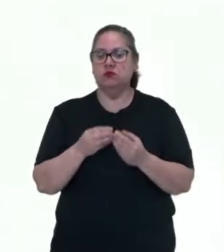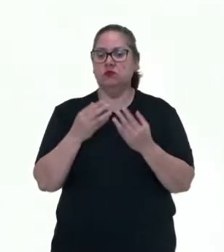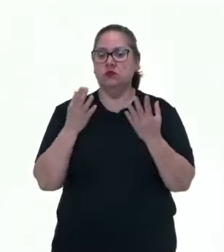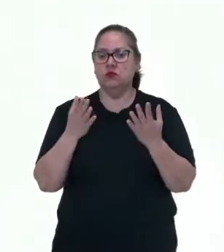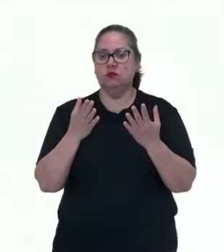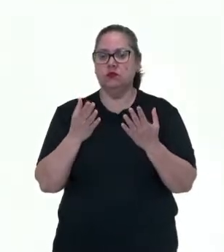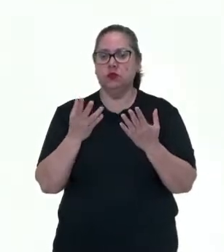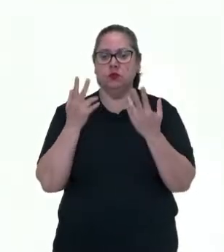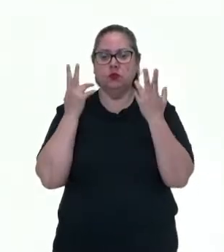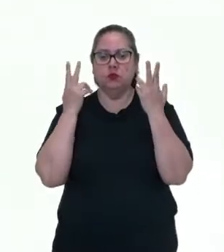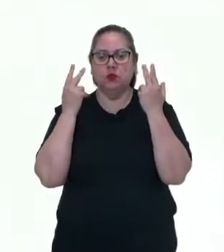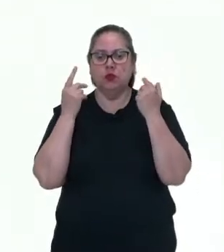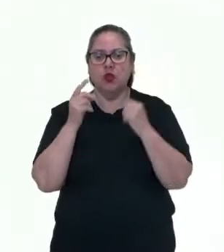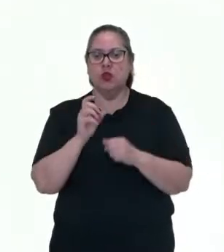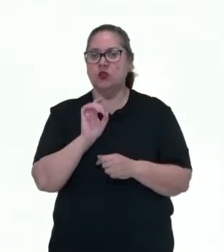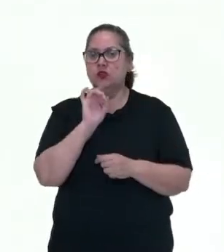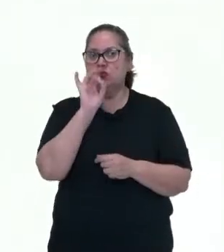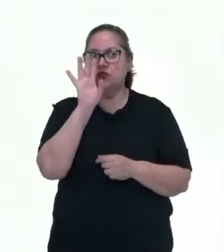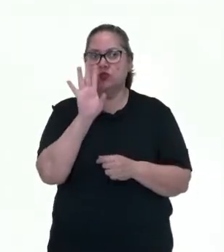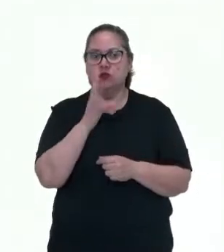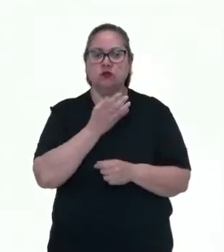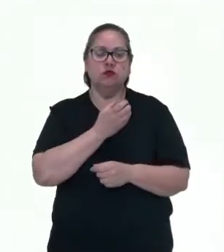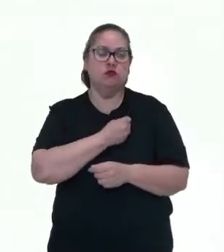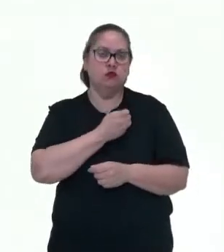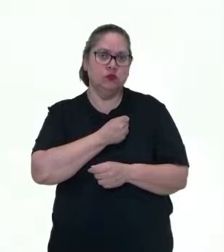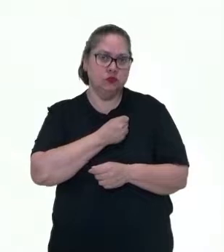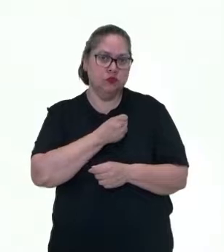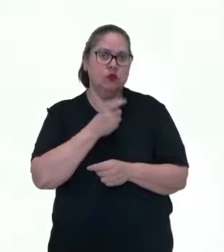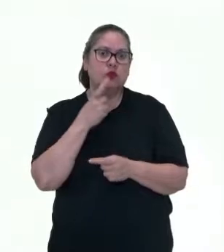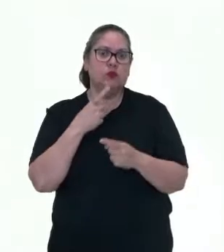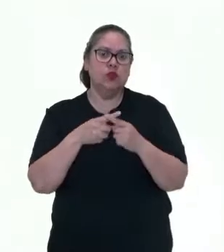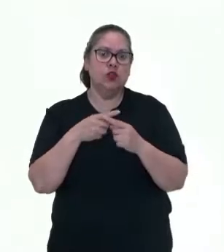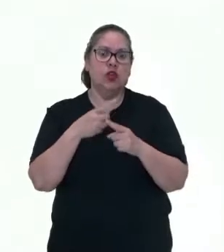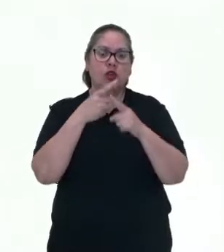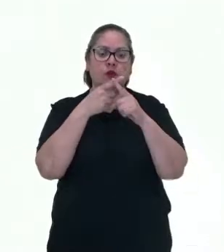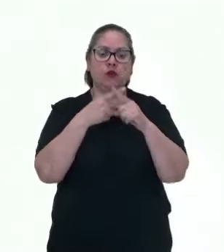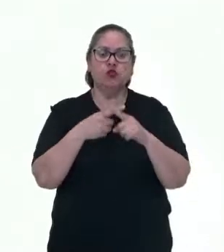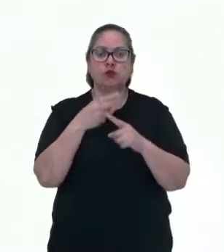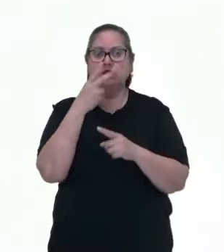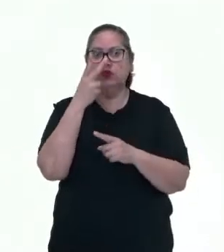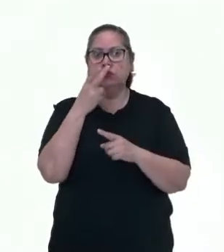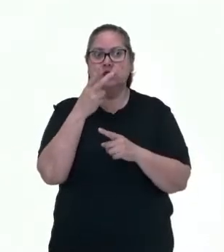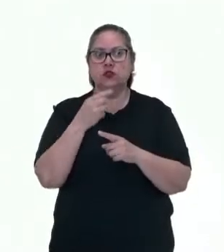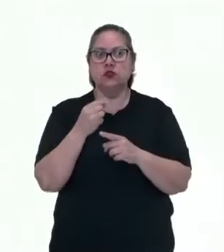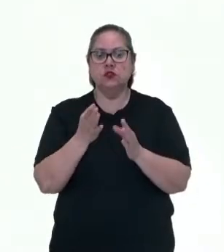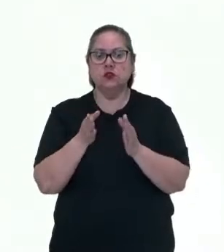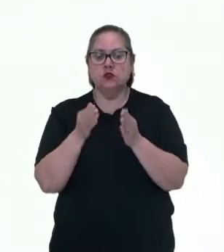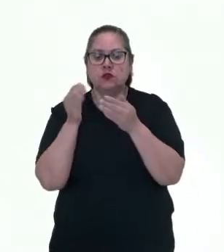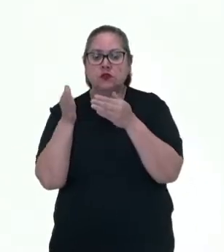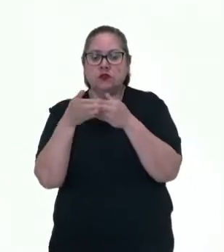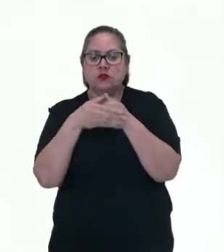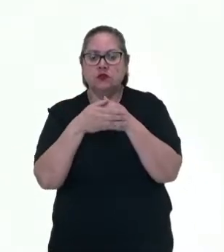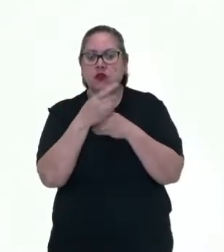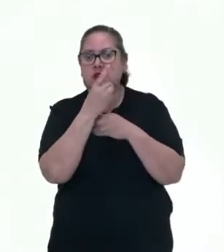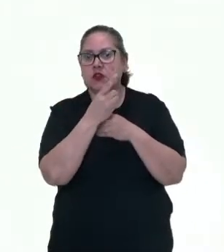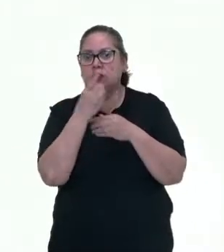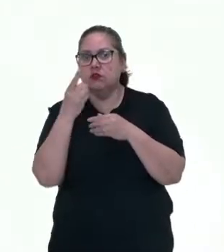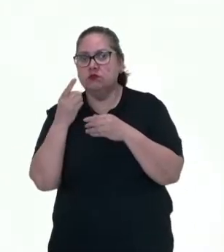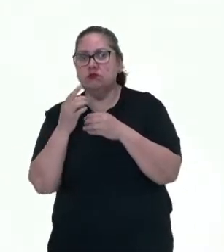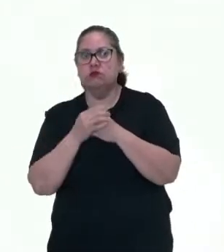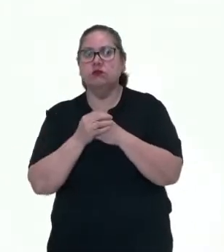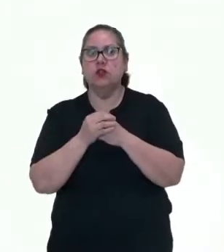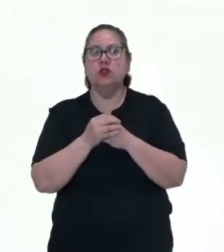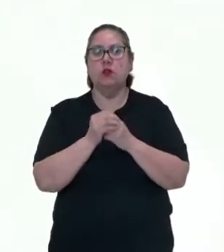em comum, nós temos apenas os números porque eles são múltiplos de 2. Então, eu tenho 2 escondidinho em cada um dos